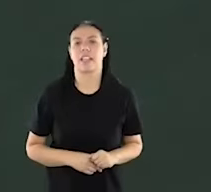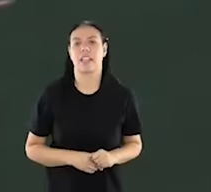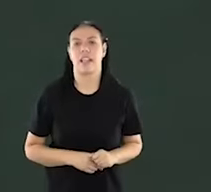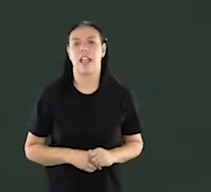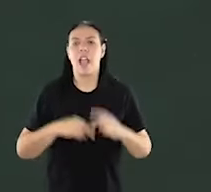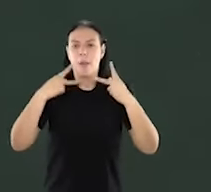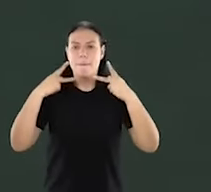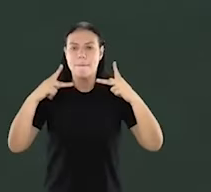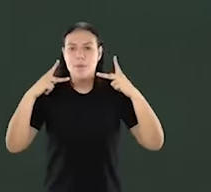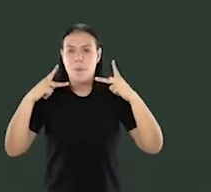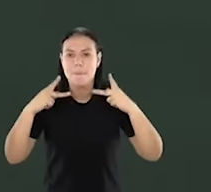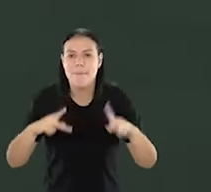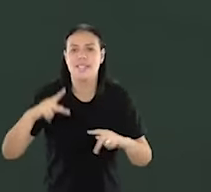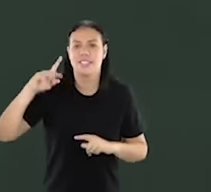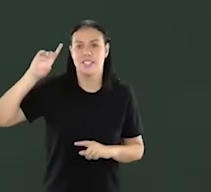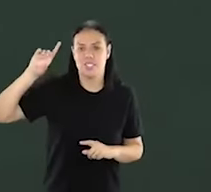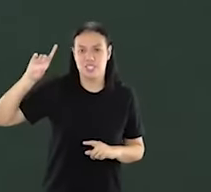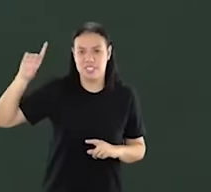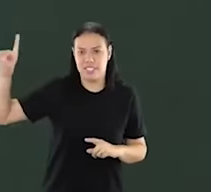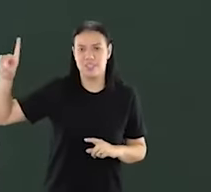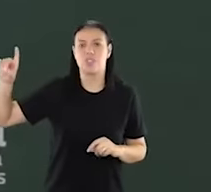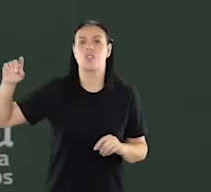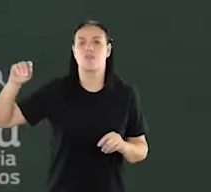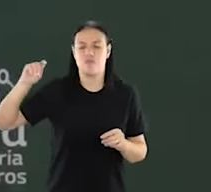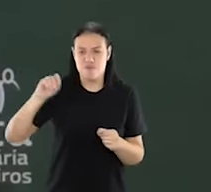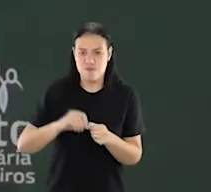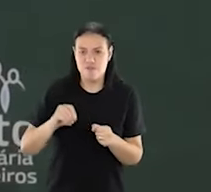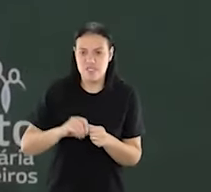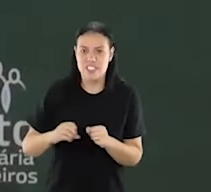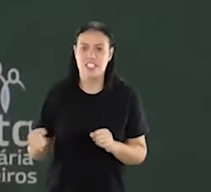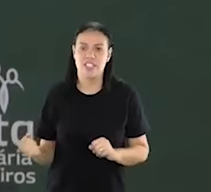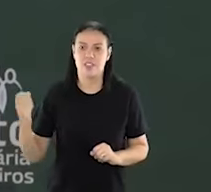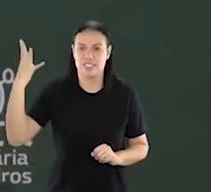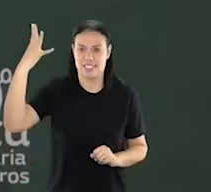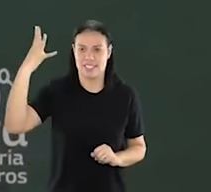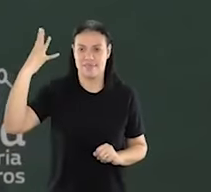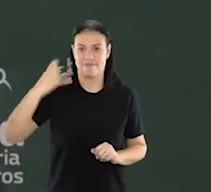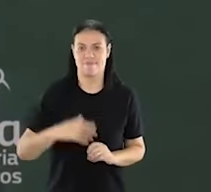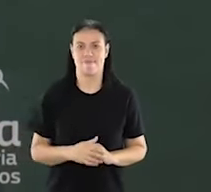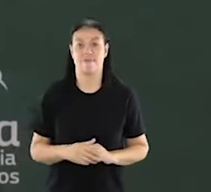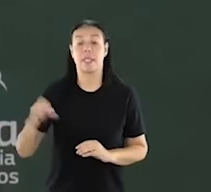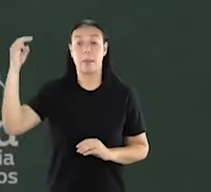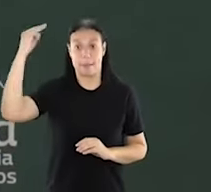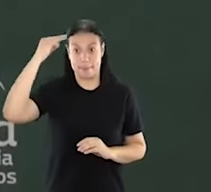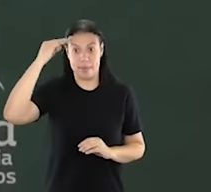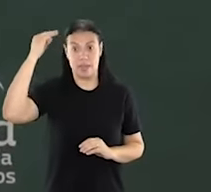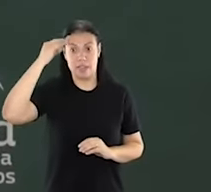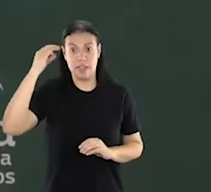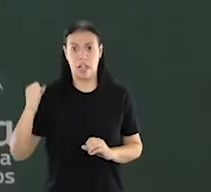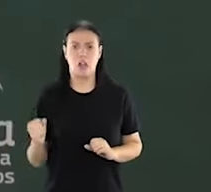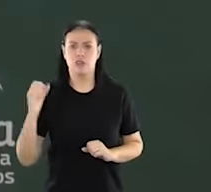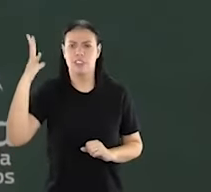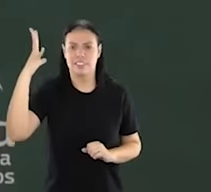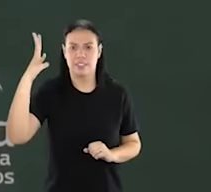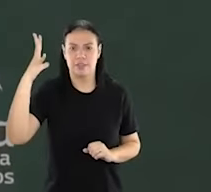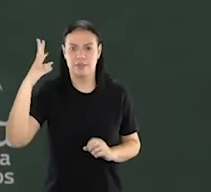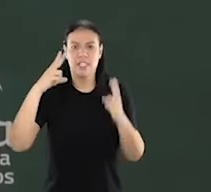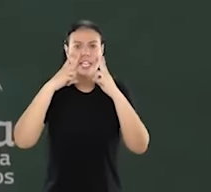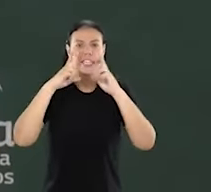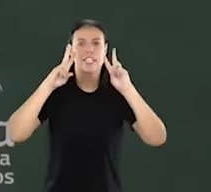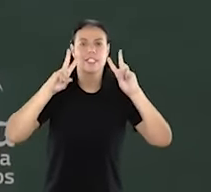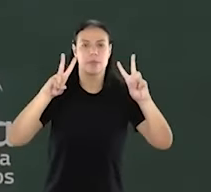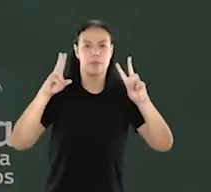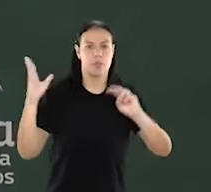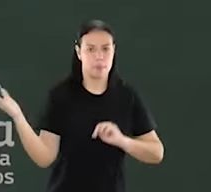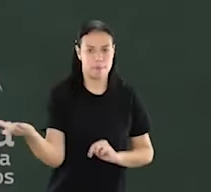vez. E o que aconteceu com Maria serve para você e para mim hoje de testemunho